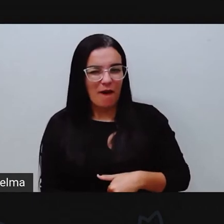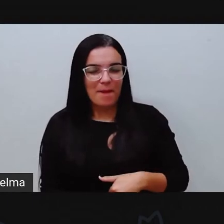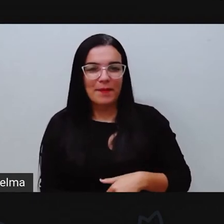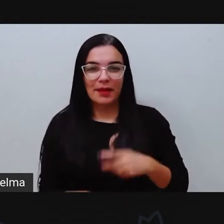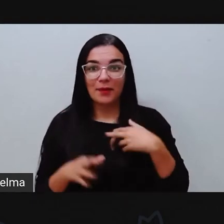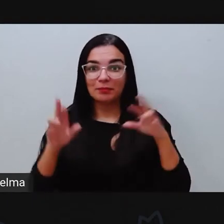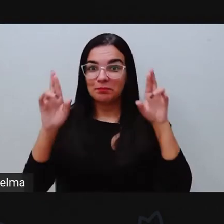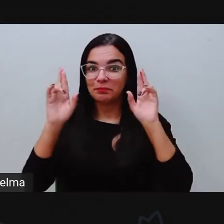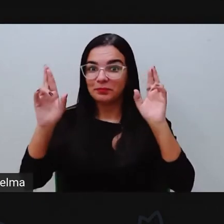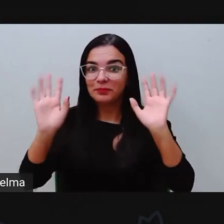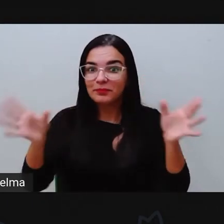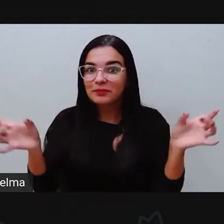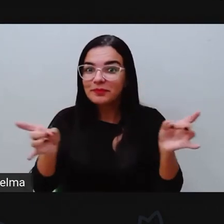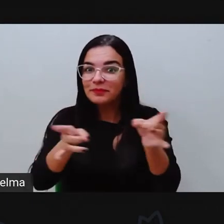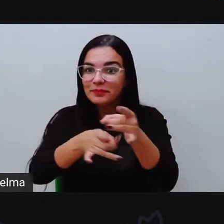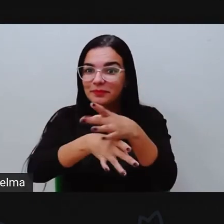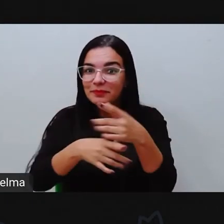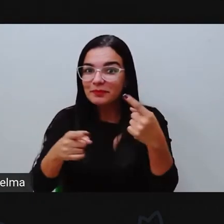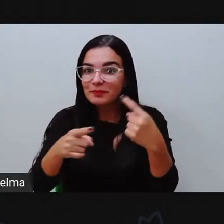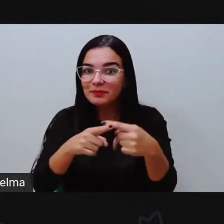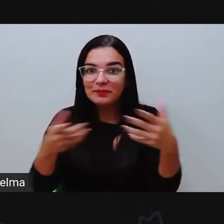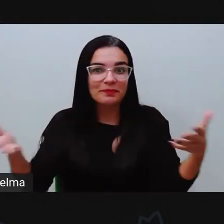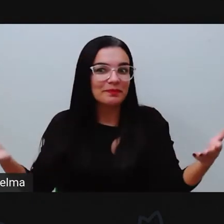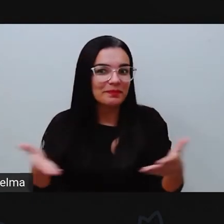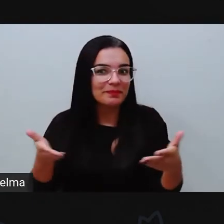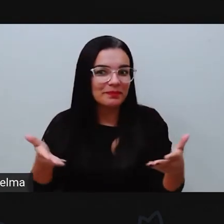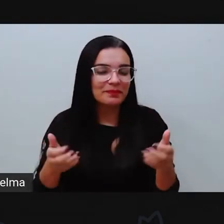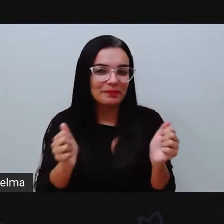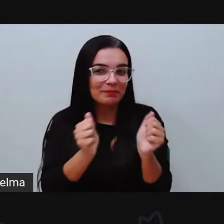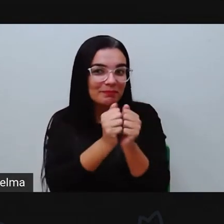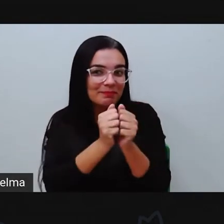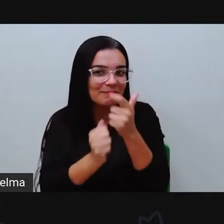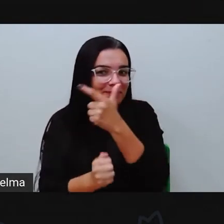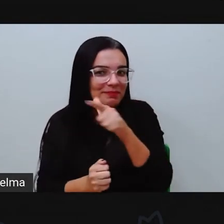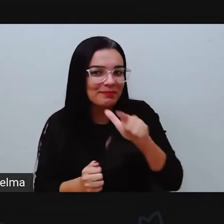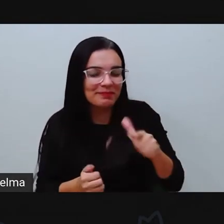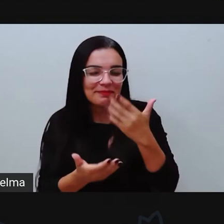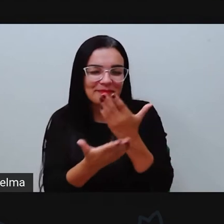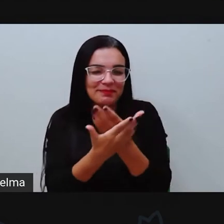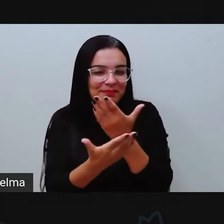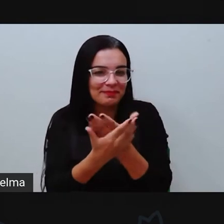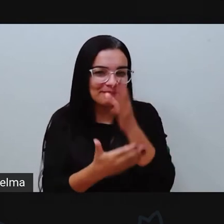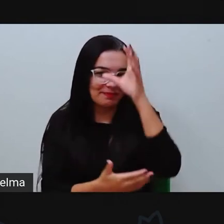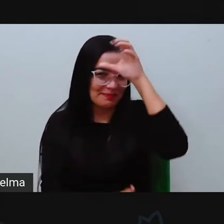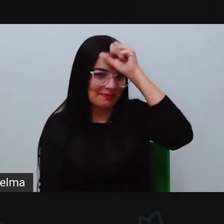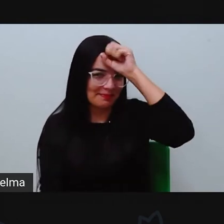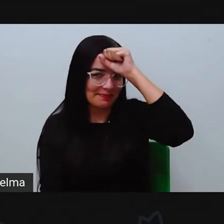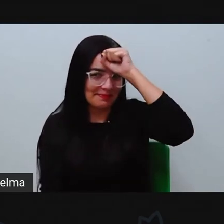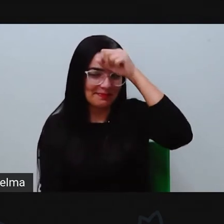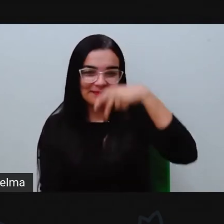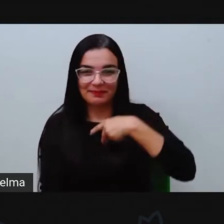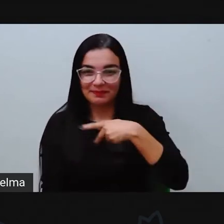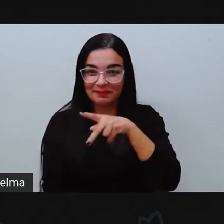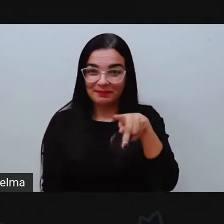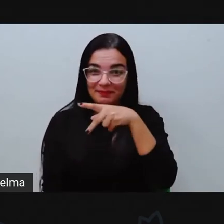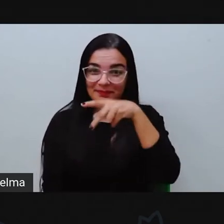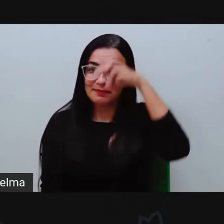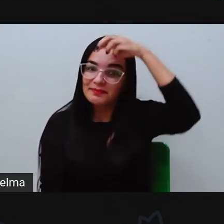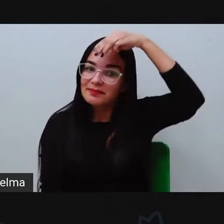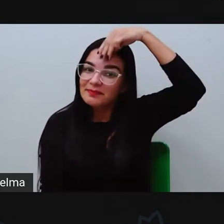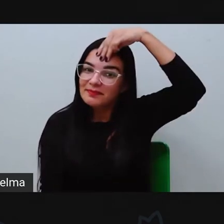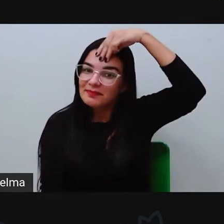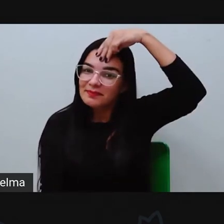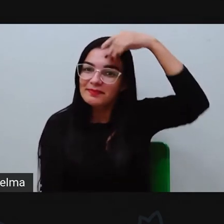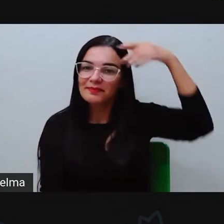espero que vocês já tenham feito tudo isso, porque nós estamos aqui reunidos para mais um momento de muito aprendizado. Eu sou a professora